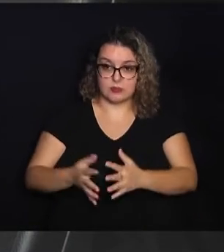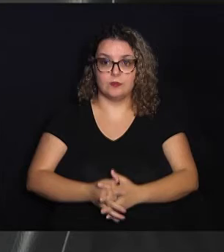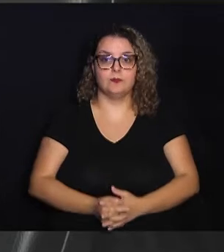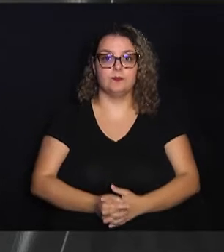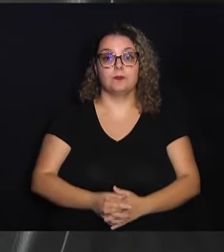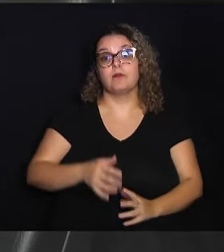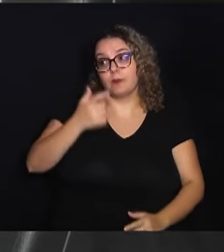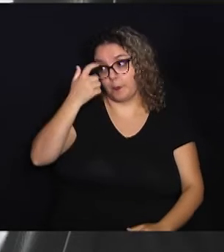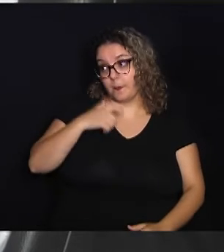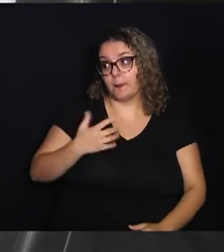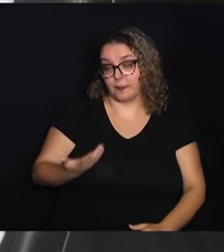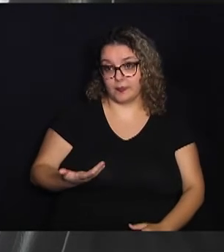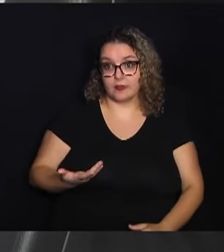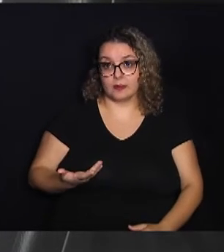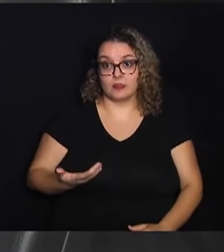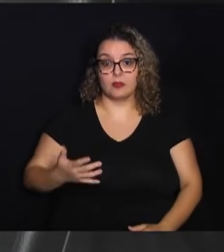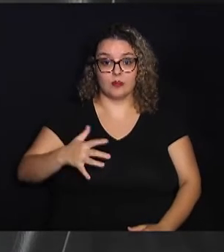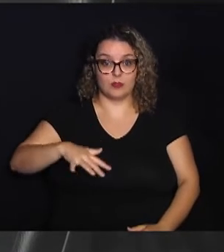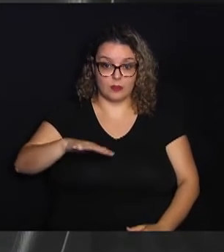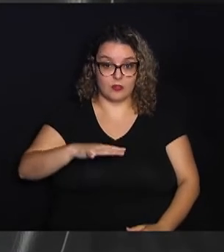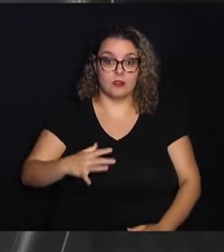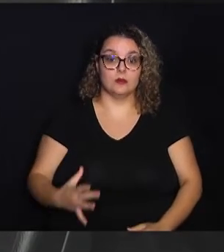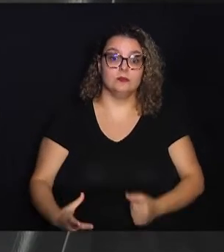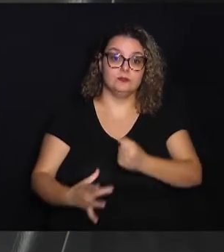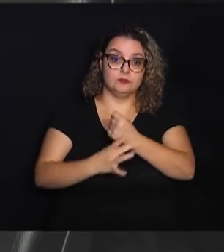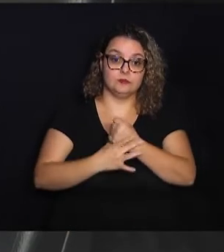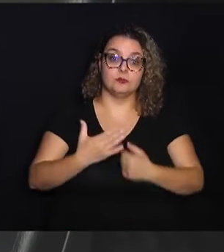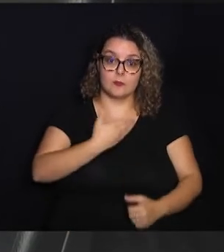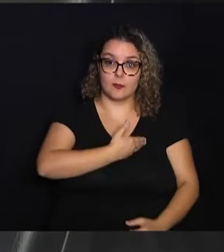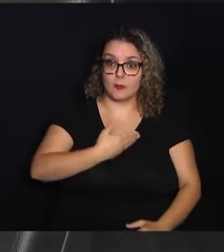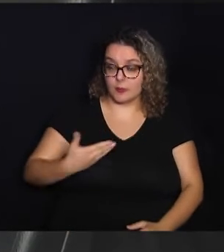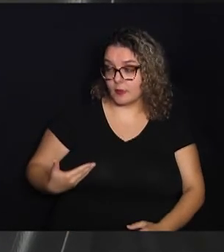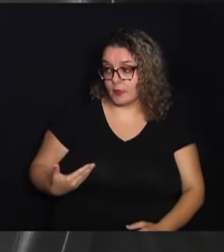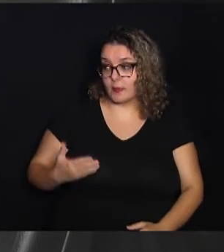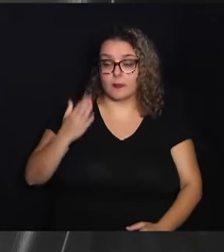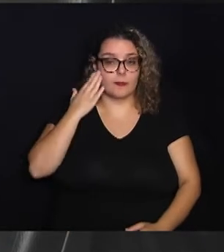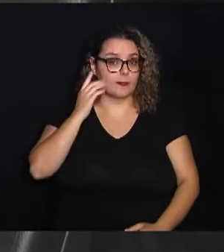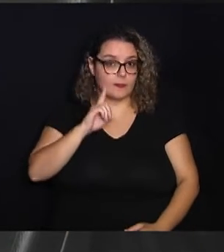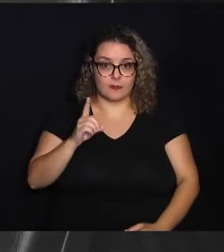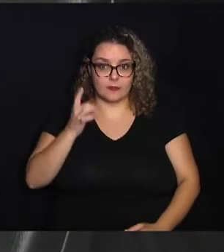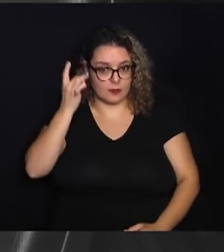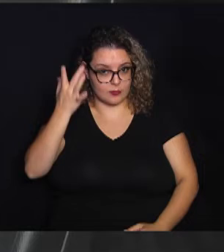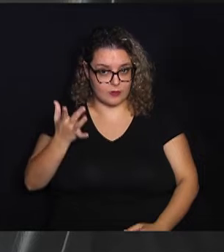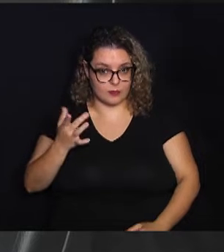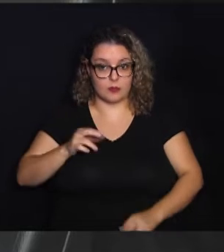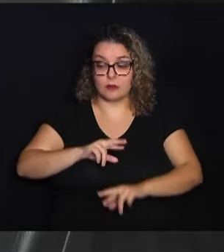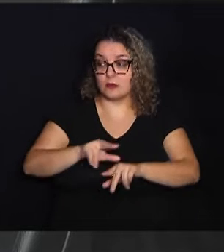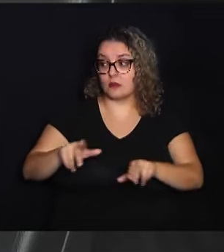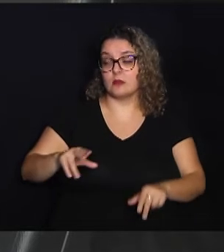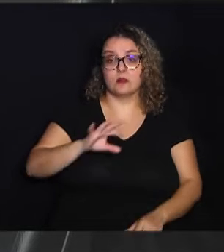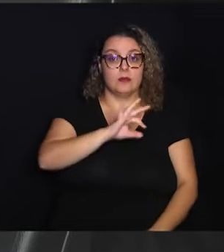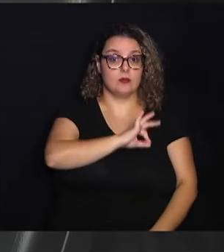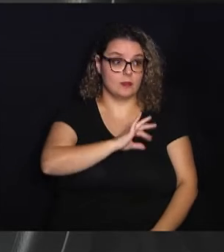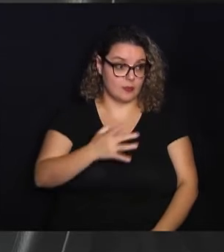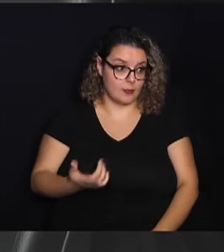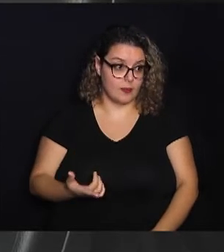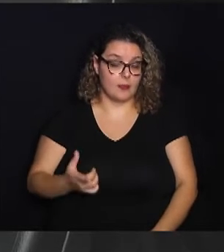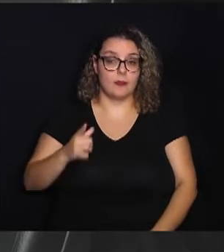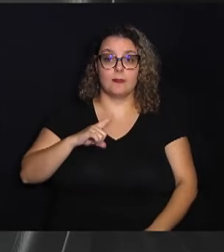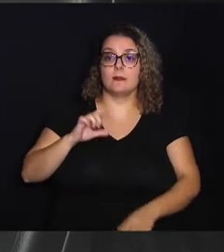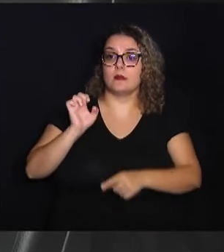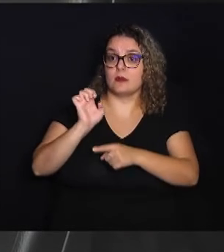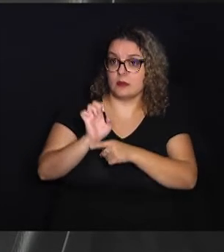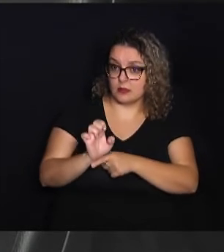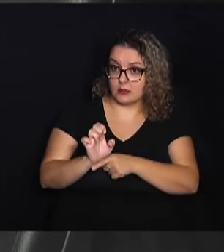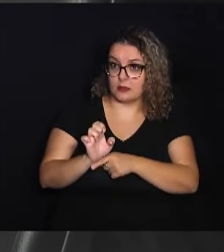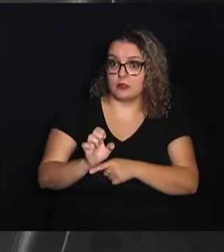que sou uma pessoa da área da segurança pública, a gente sabe que não é fácil. A gente tem várias polícias, a gente tem uma polícia estadual, que é